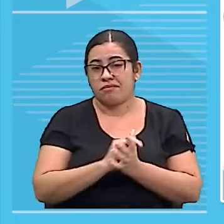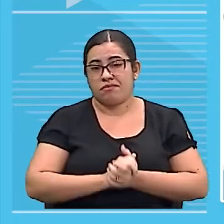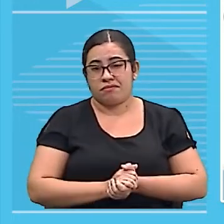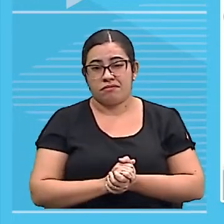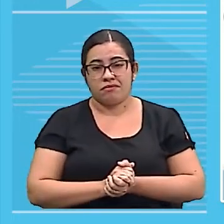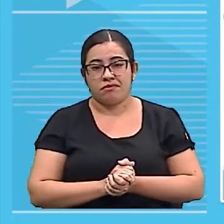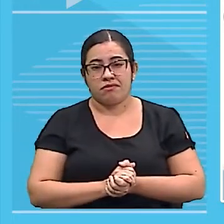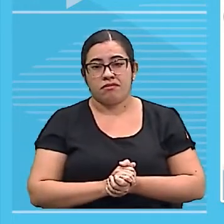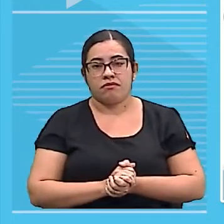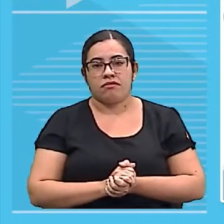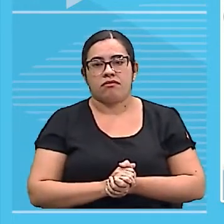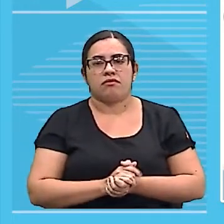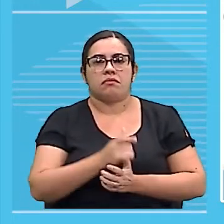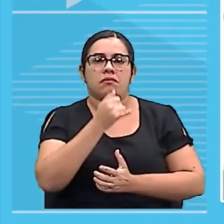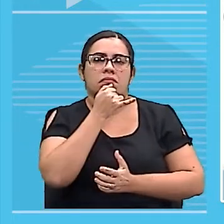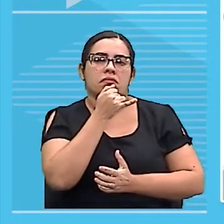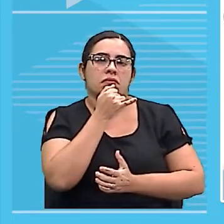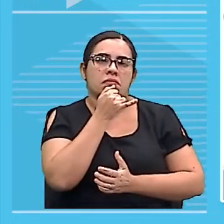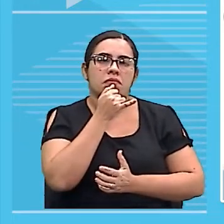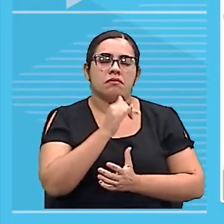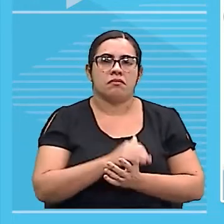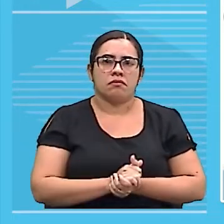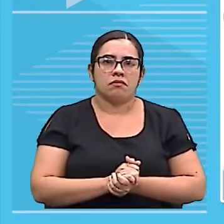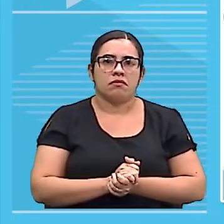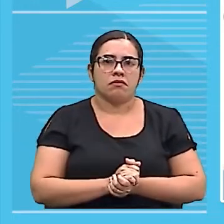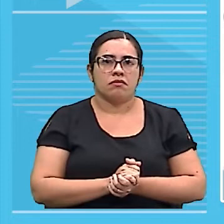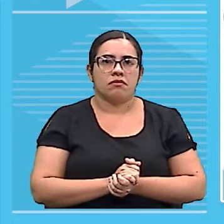e é você substituir